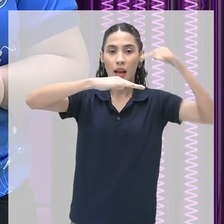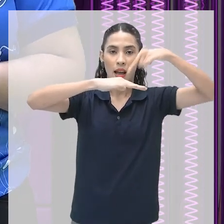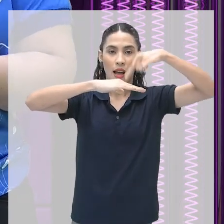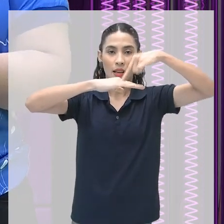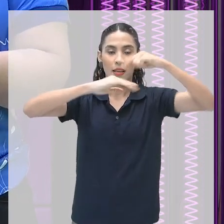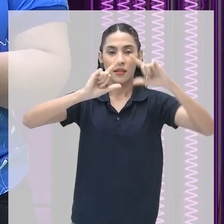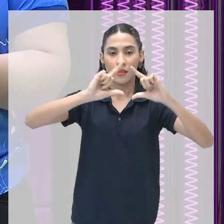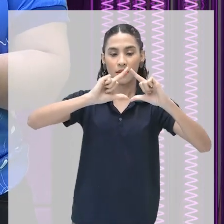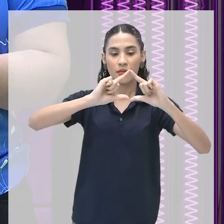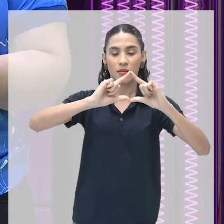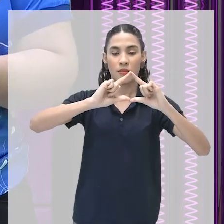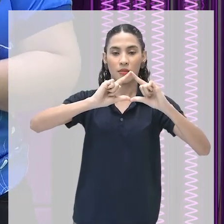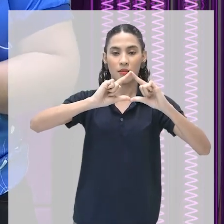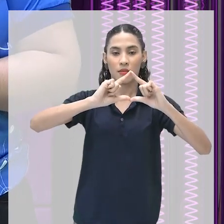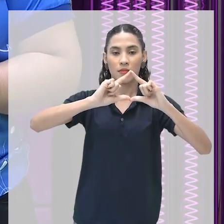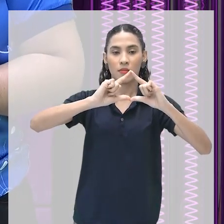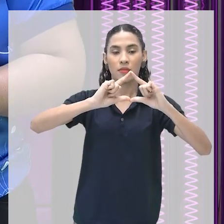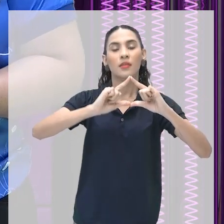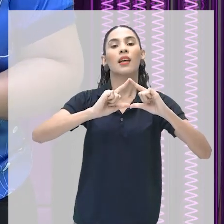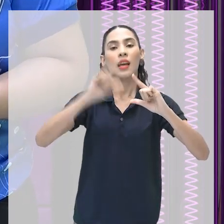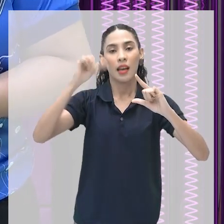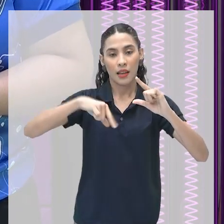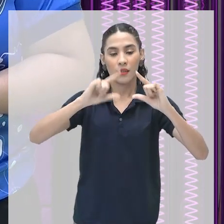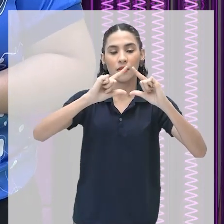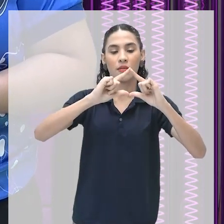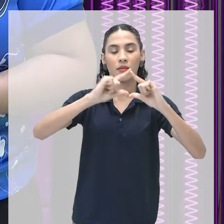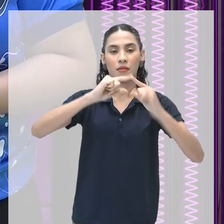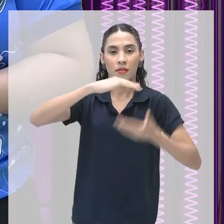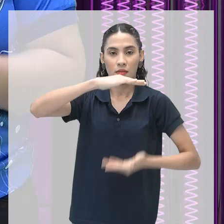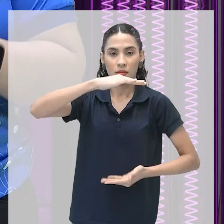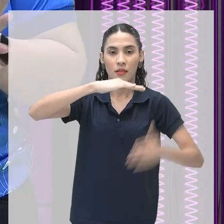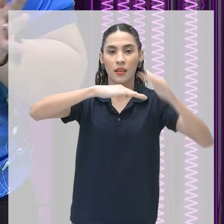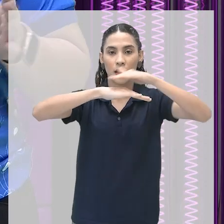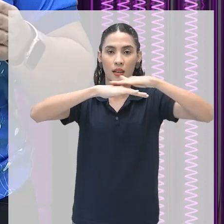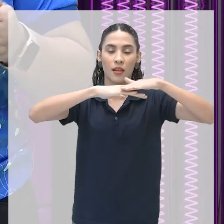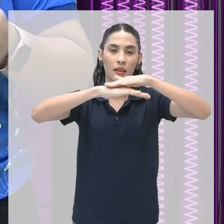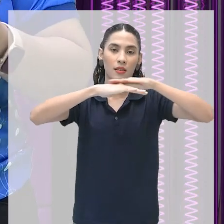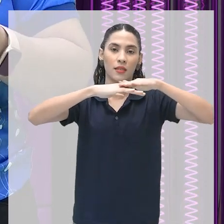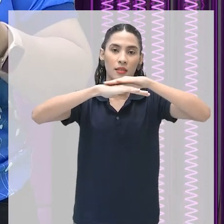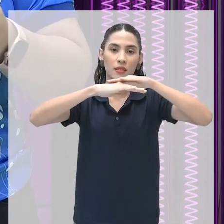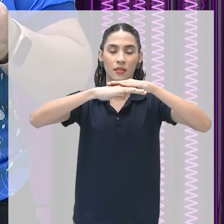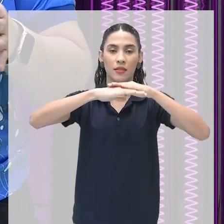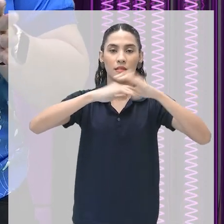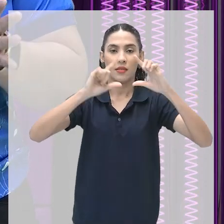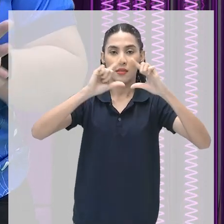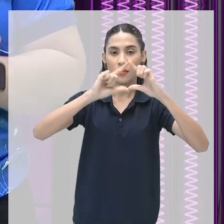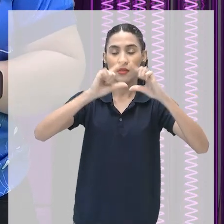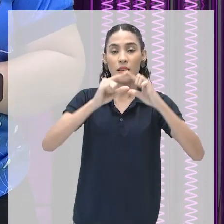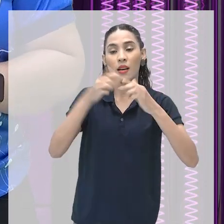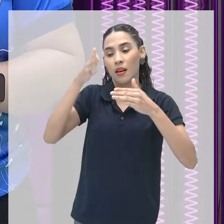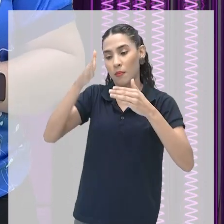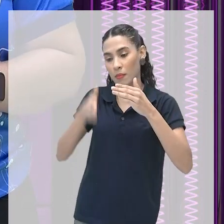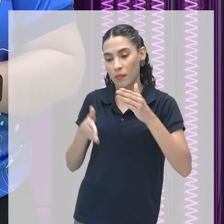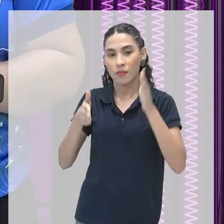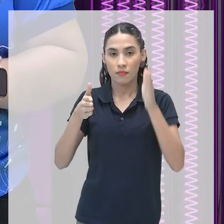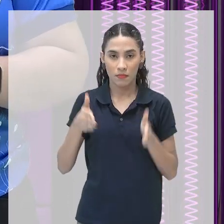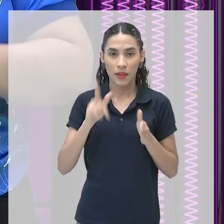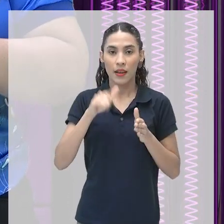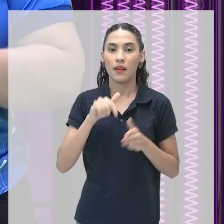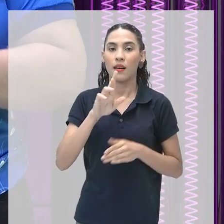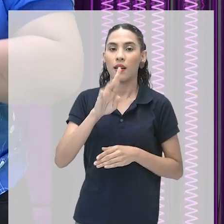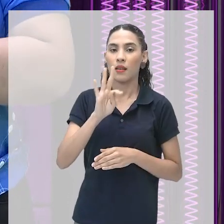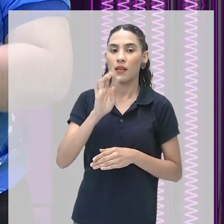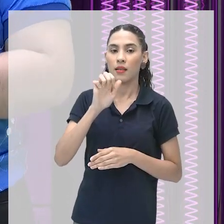em cima, aqui e aqui embaixo, ele é formado por um triângulo, né? As faces continuam sendo retângulos,